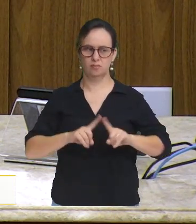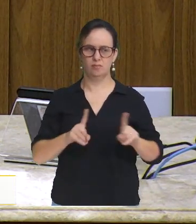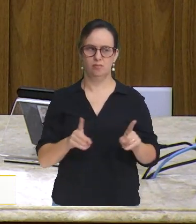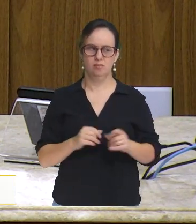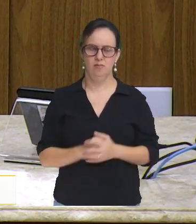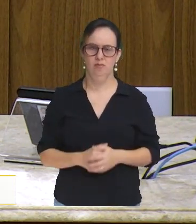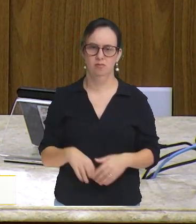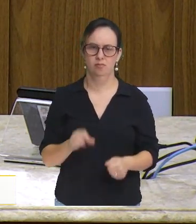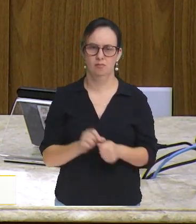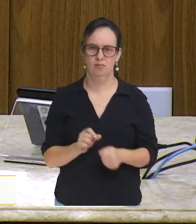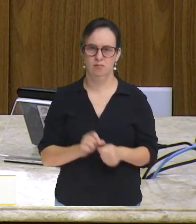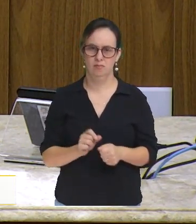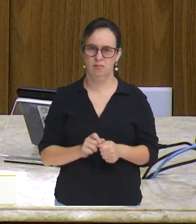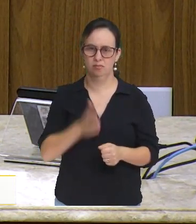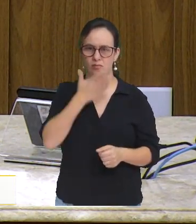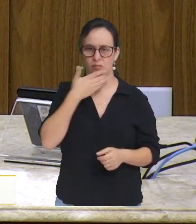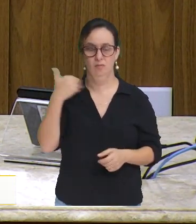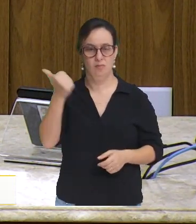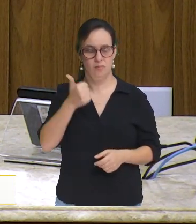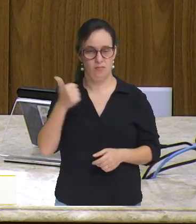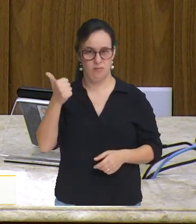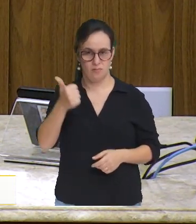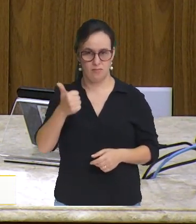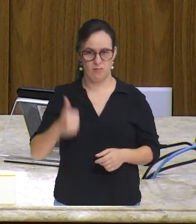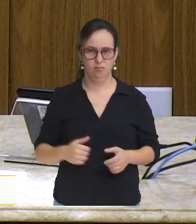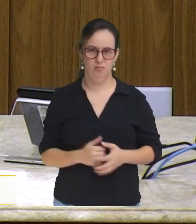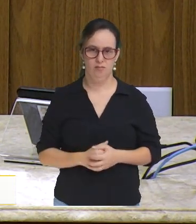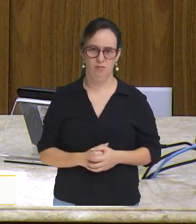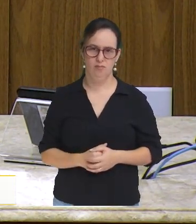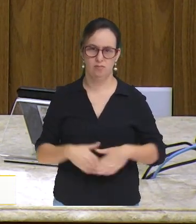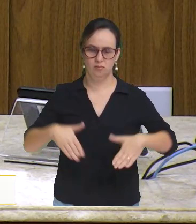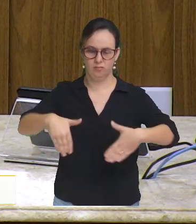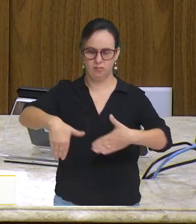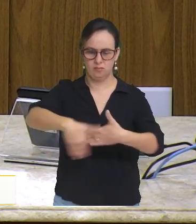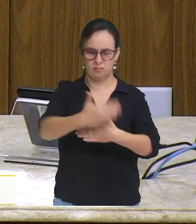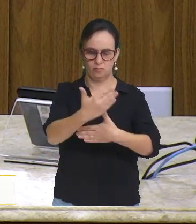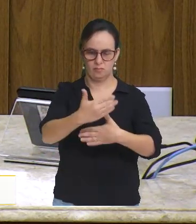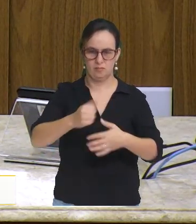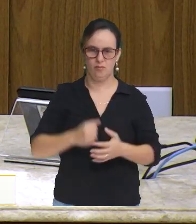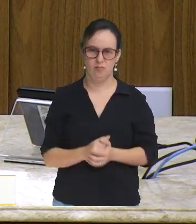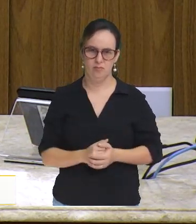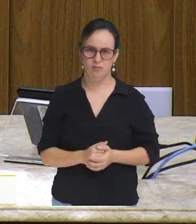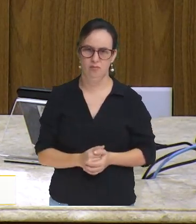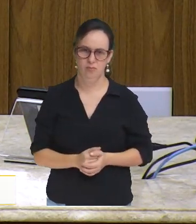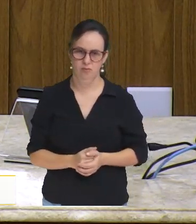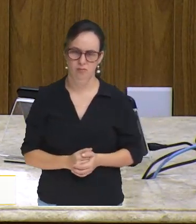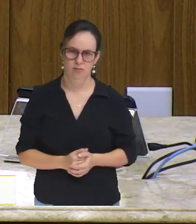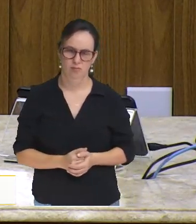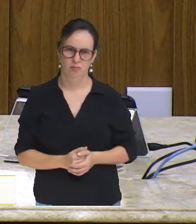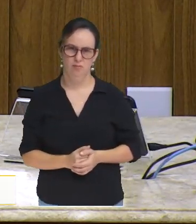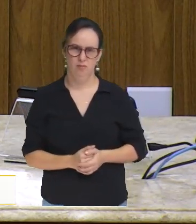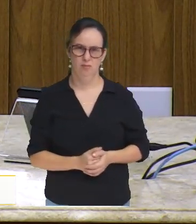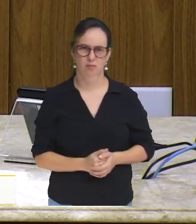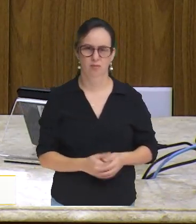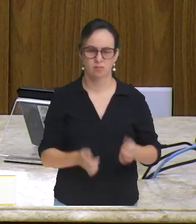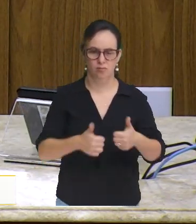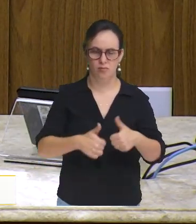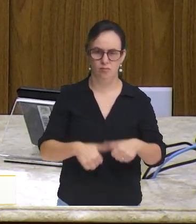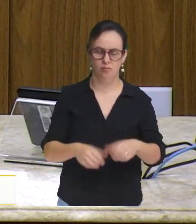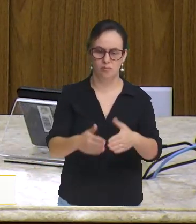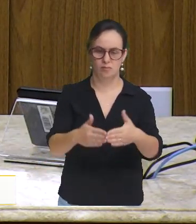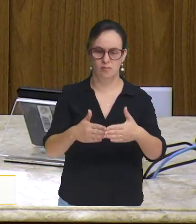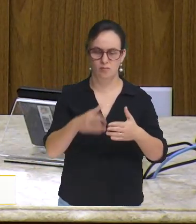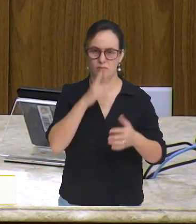infraestrutura naquele trecho, a rua, uma das ruas... consta, inclusive, na resposta, né, do